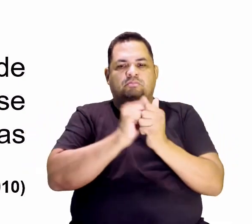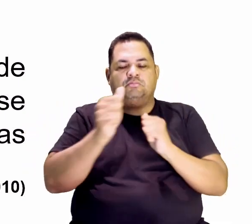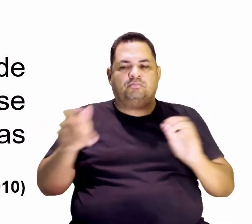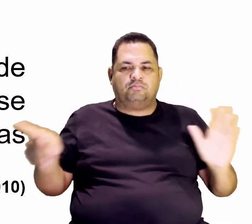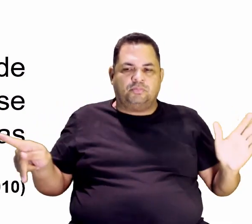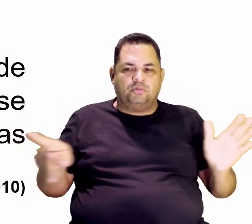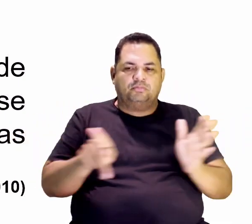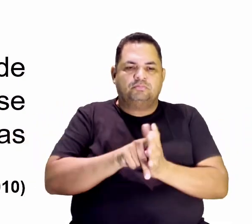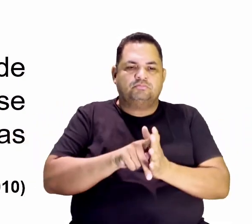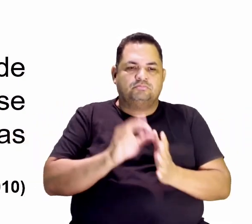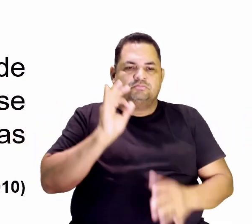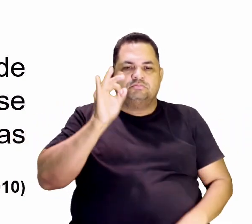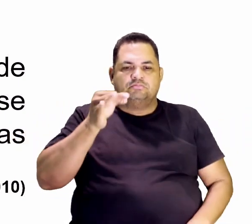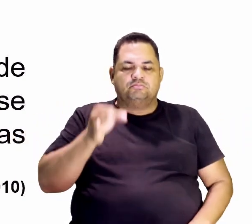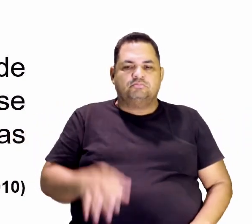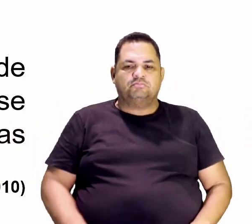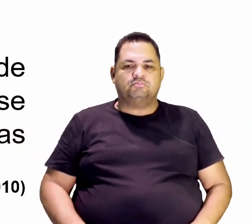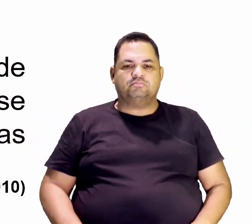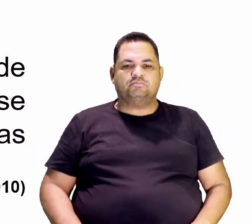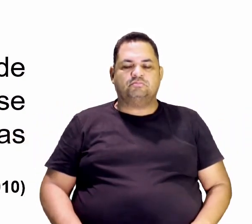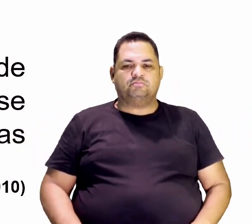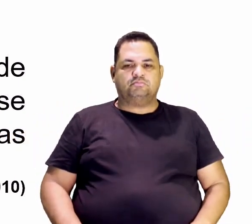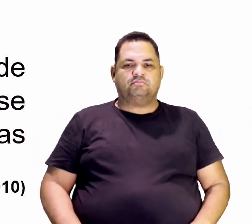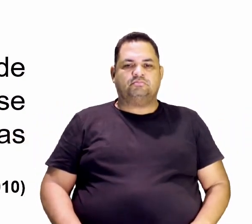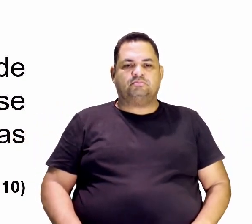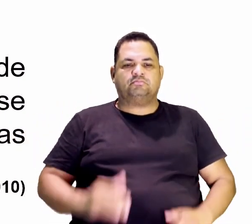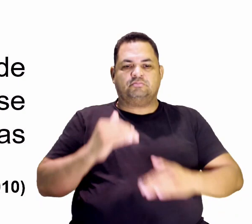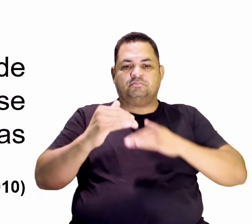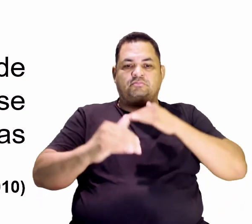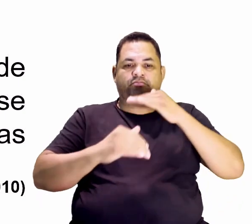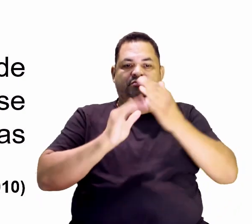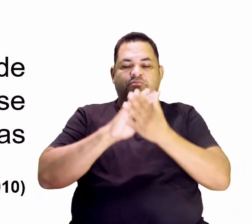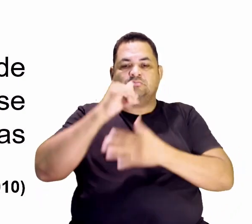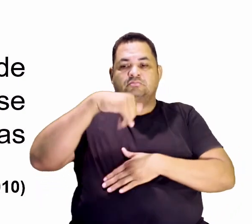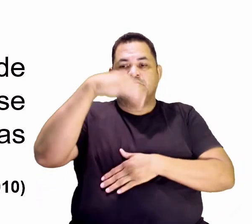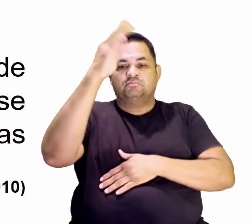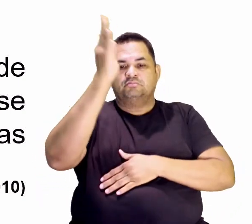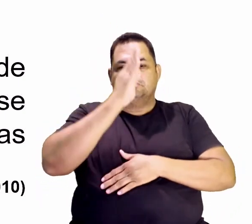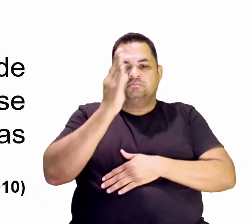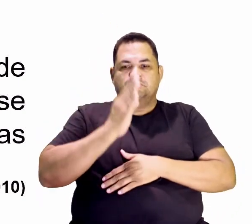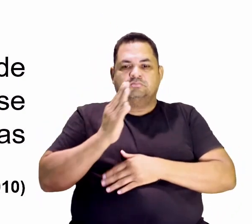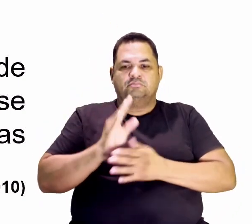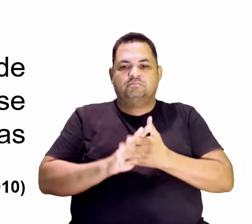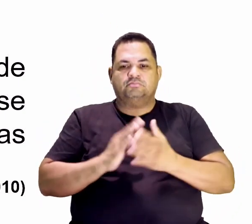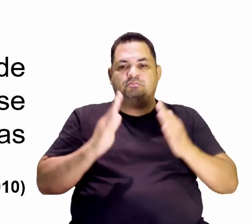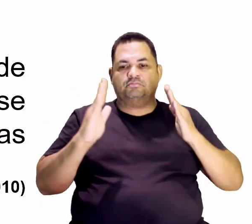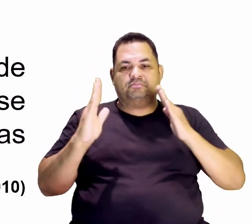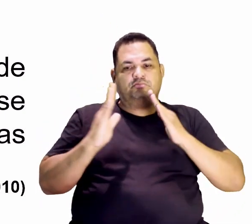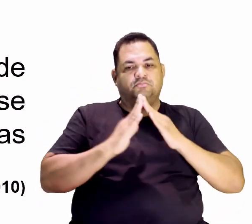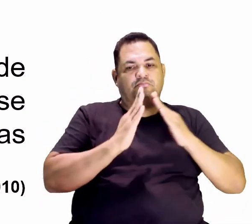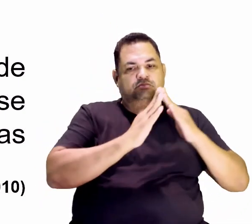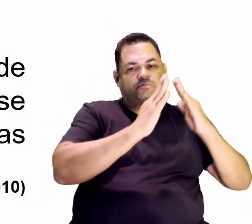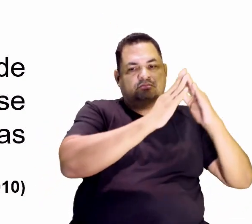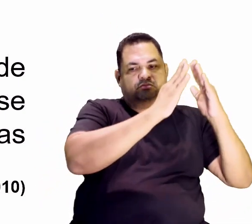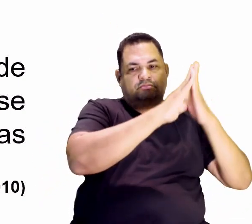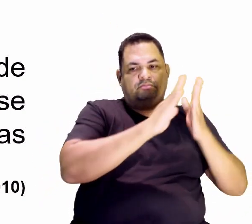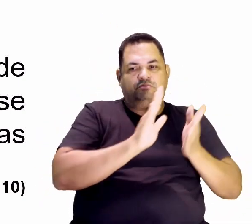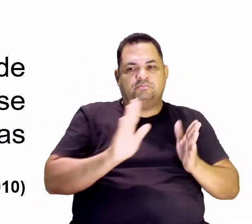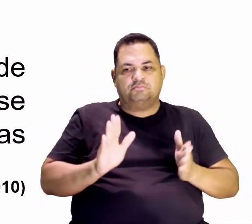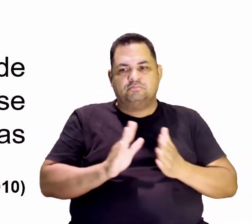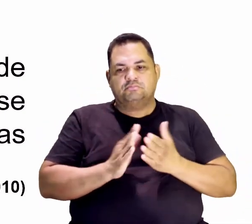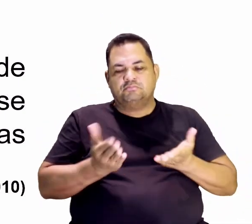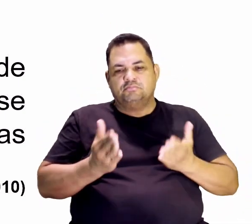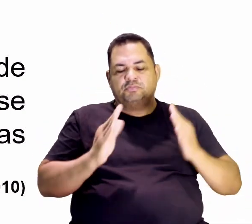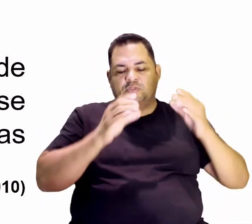esporte, certo? E esse desenvolvimento aconteceu aqui no Brasil, né? Em especial aí nas periferias das